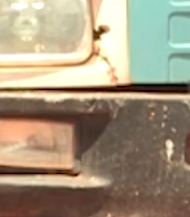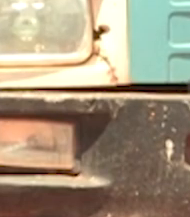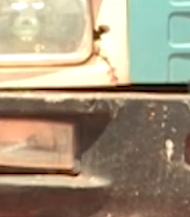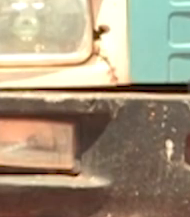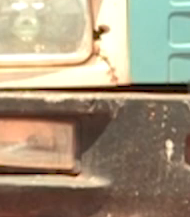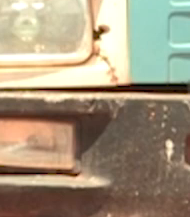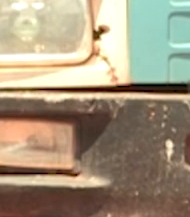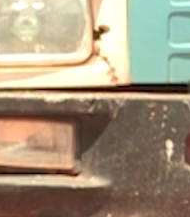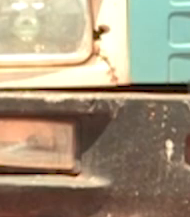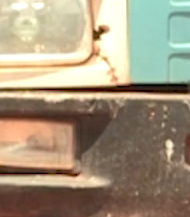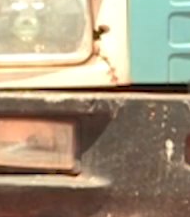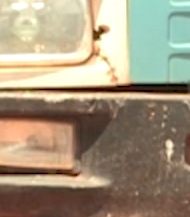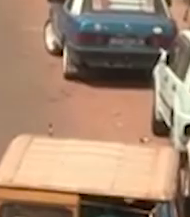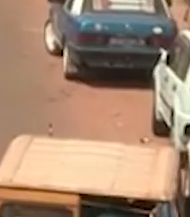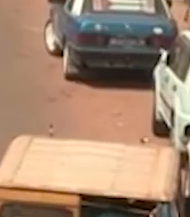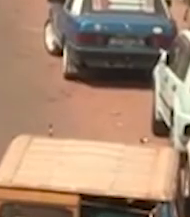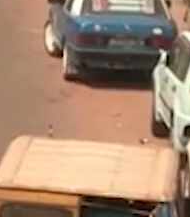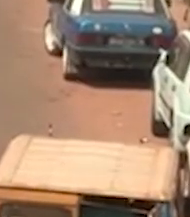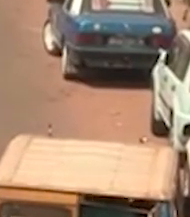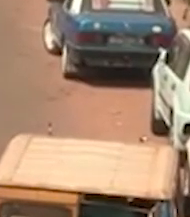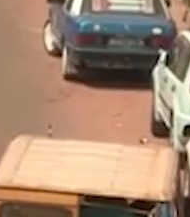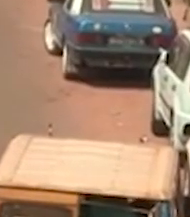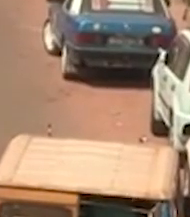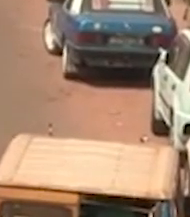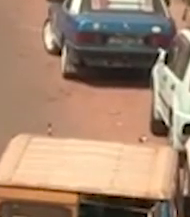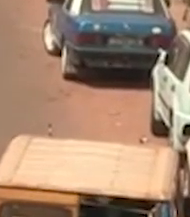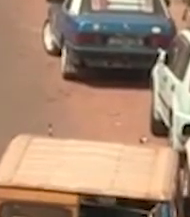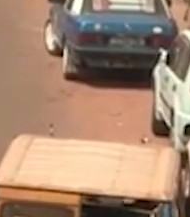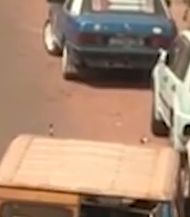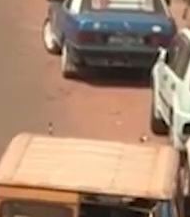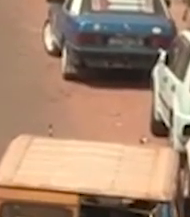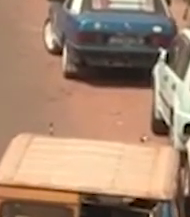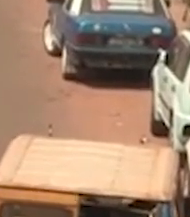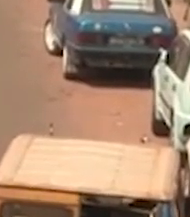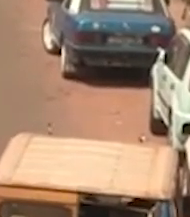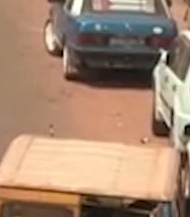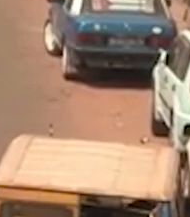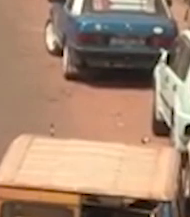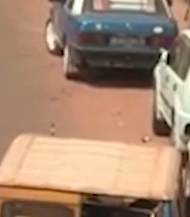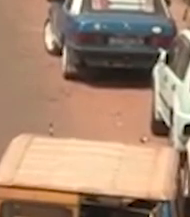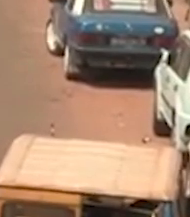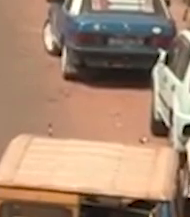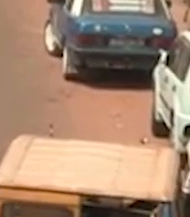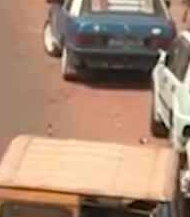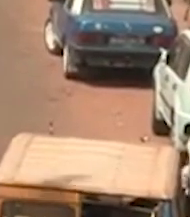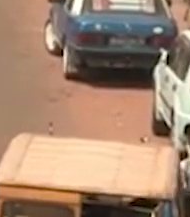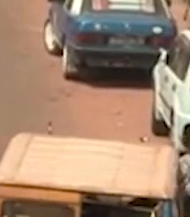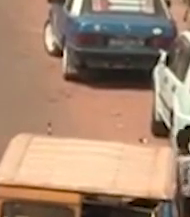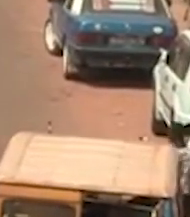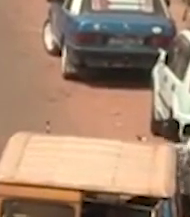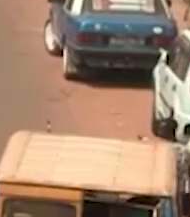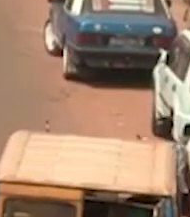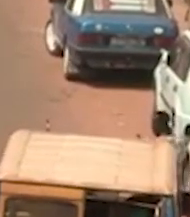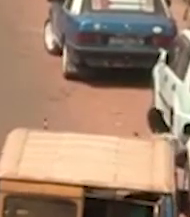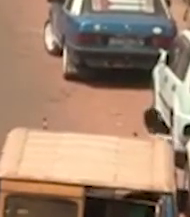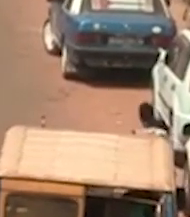Segundo o relatório dos responsáveis militares, os presidentes fixarão a data da sua deslocação a Bissau. Poderá acontecer antes